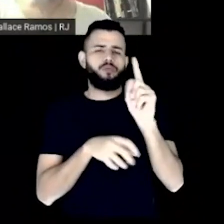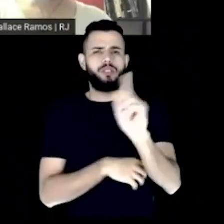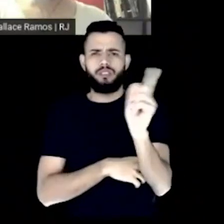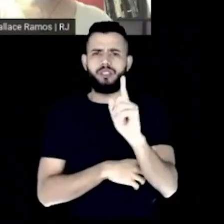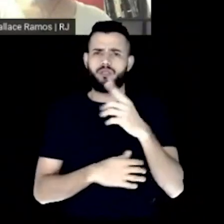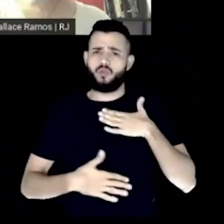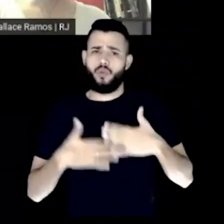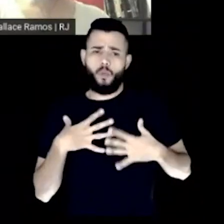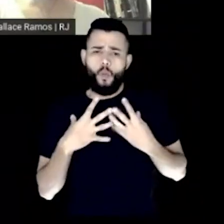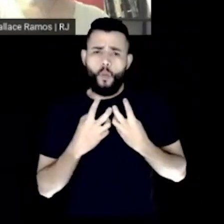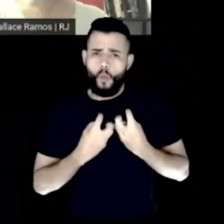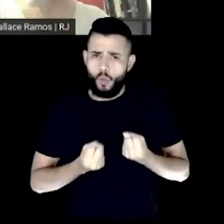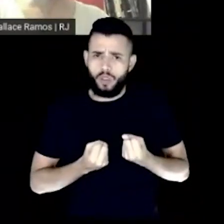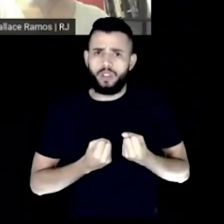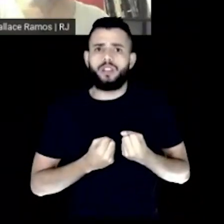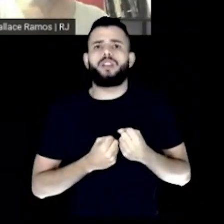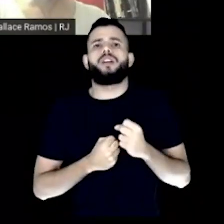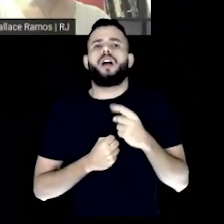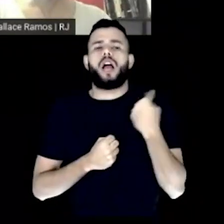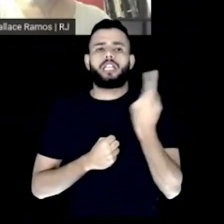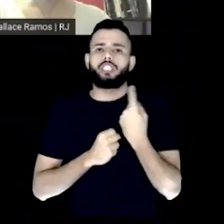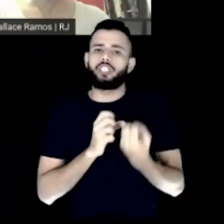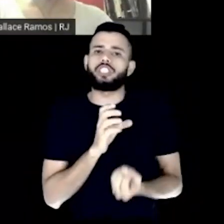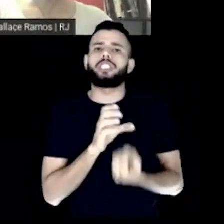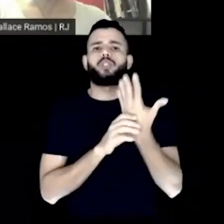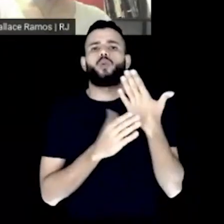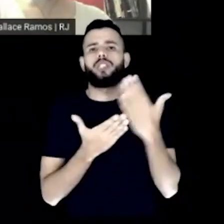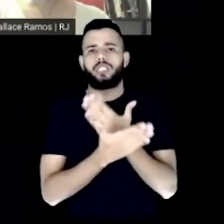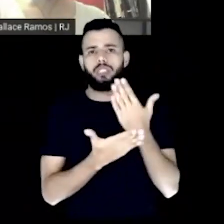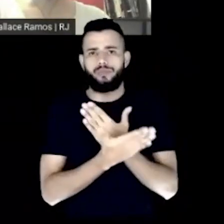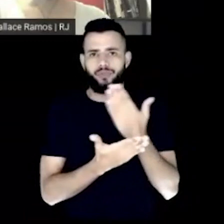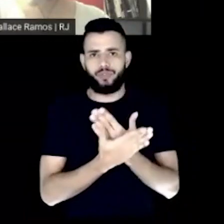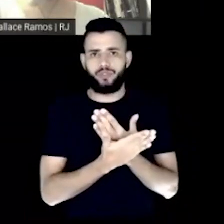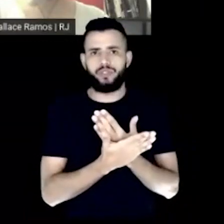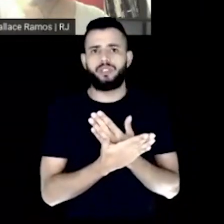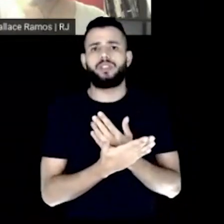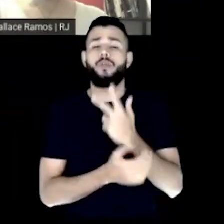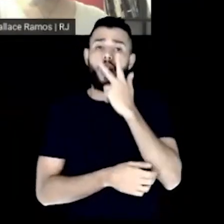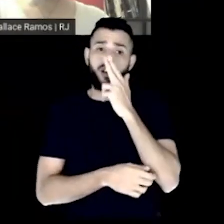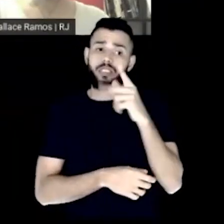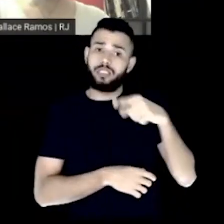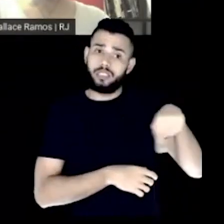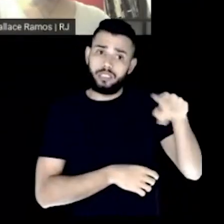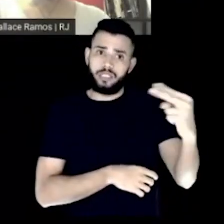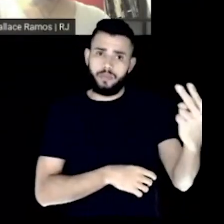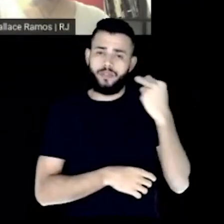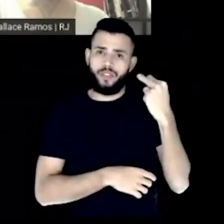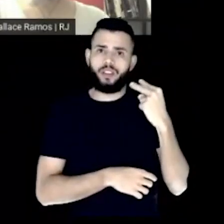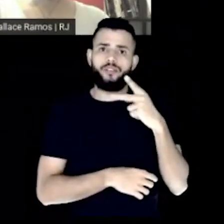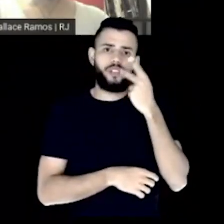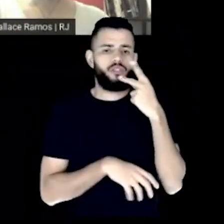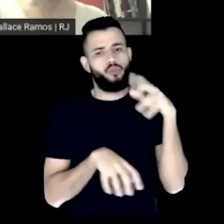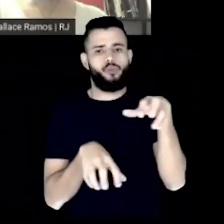eles são corpos secos, sabe? Eles são... A gente meio que criou esse mortos-vivos. Aliás, eu inclusive acho que se eles